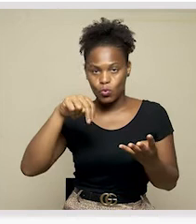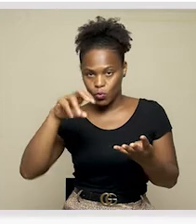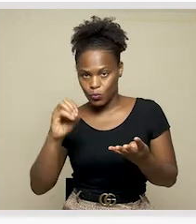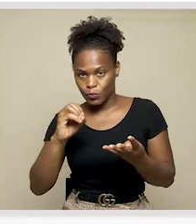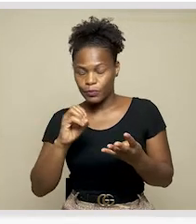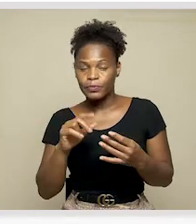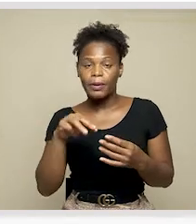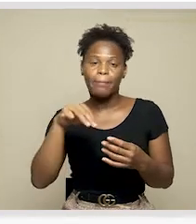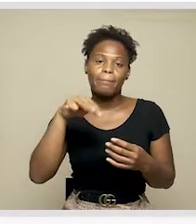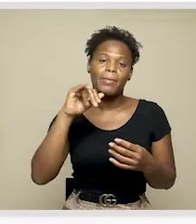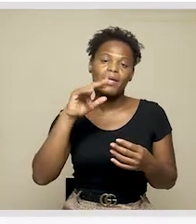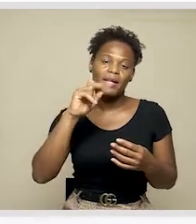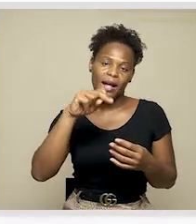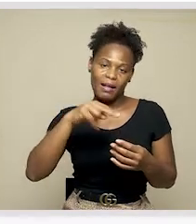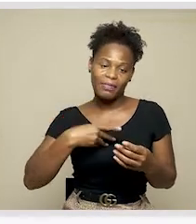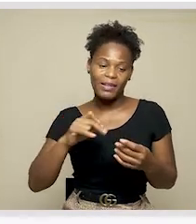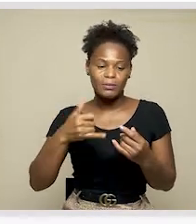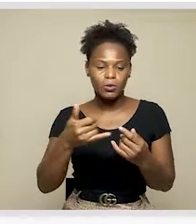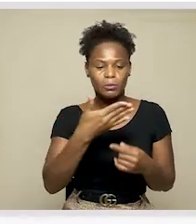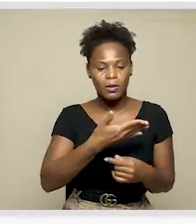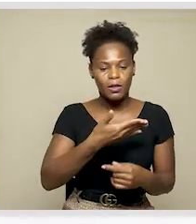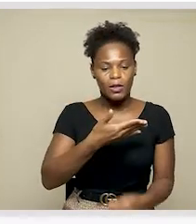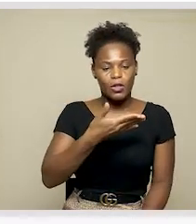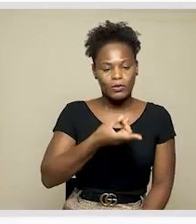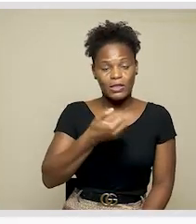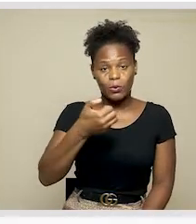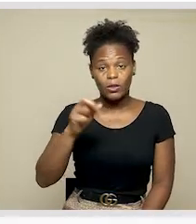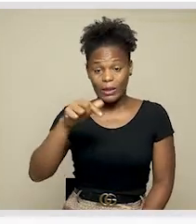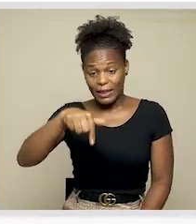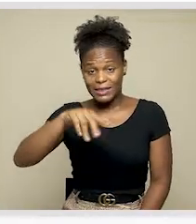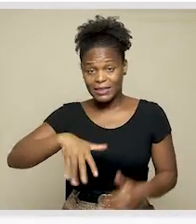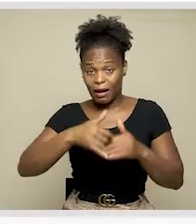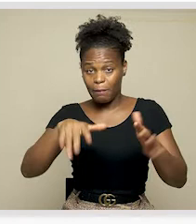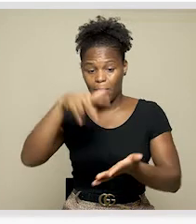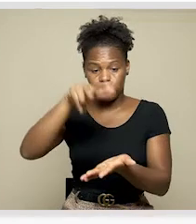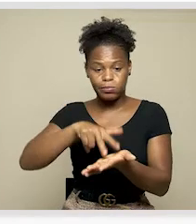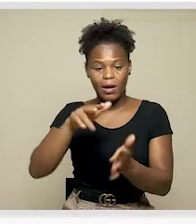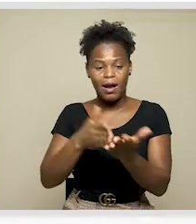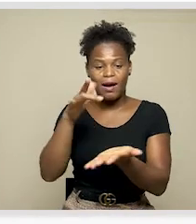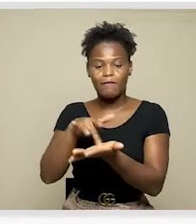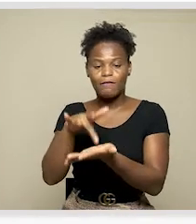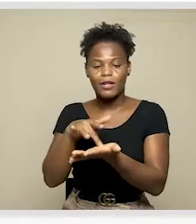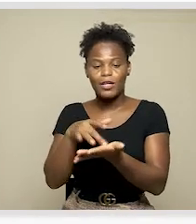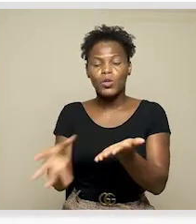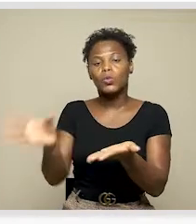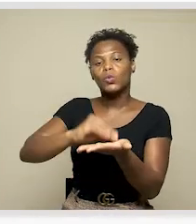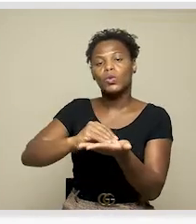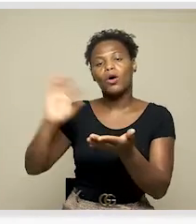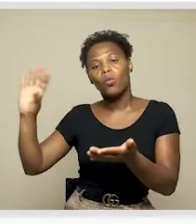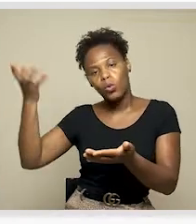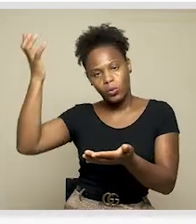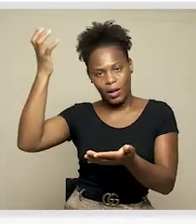Depois, em 1958, foi publicado na Cidade da Praia a revista Suplemento